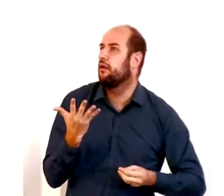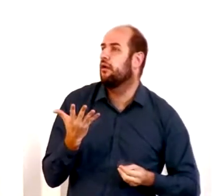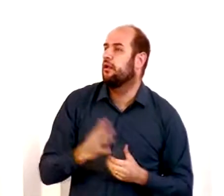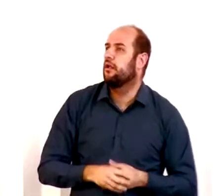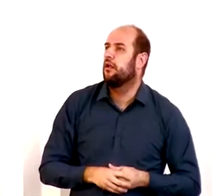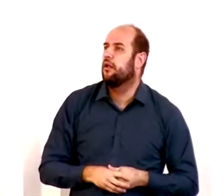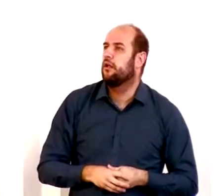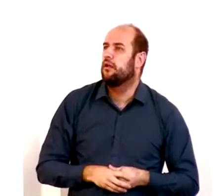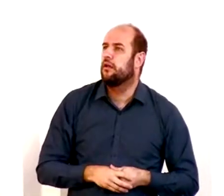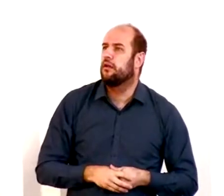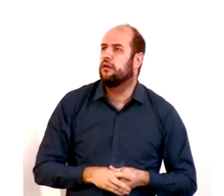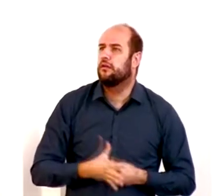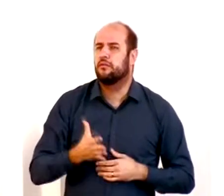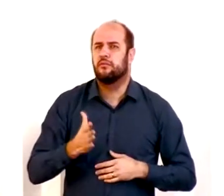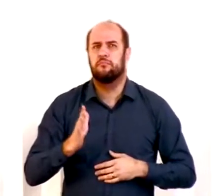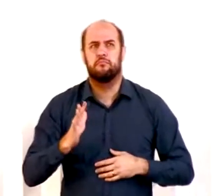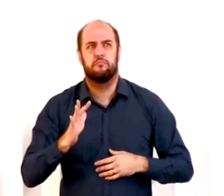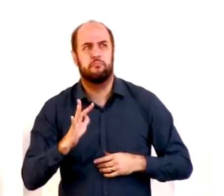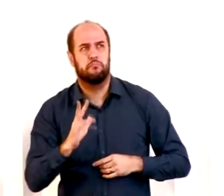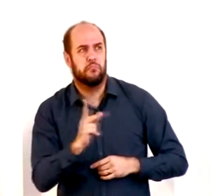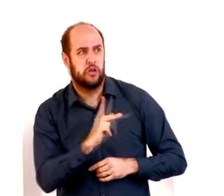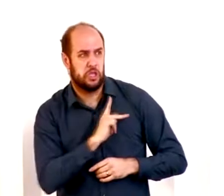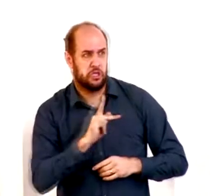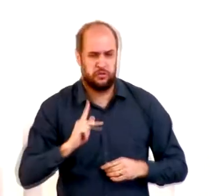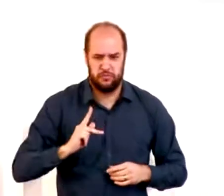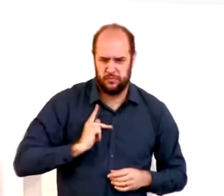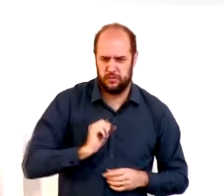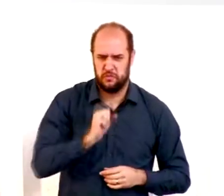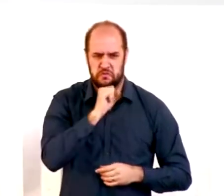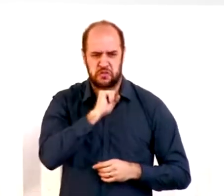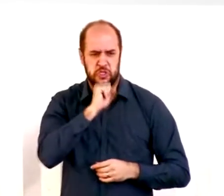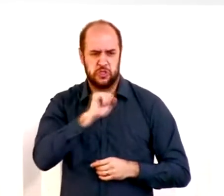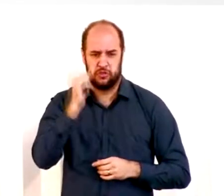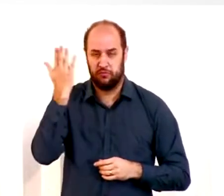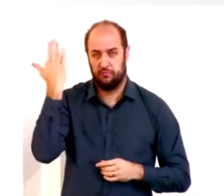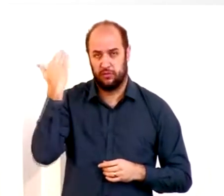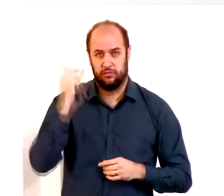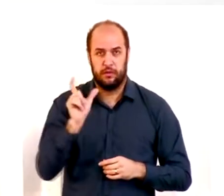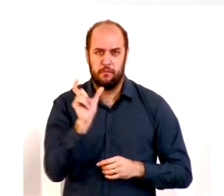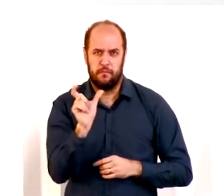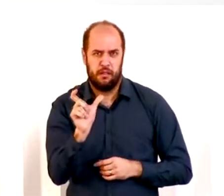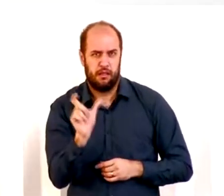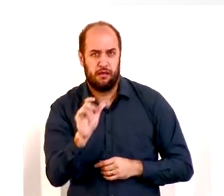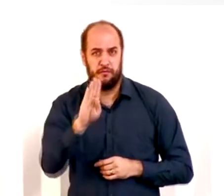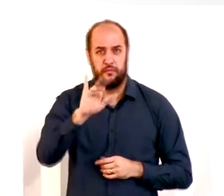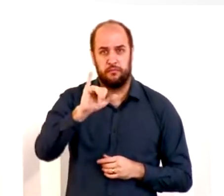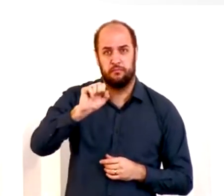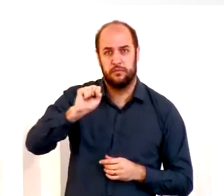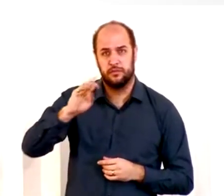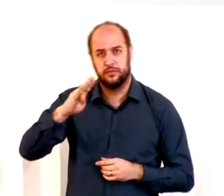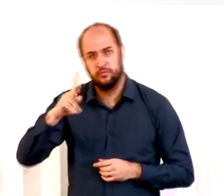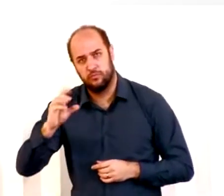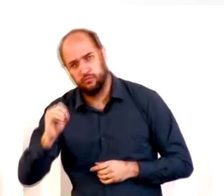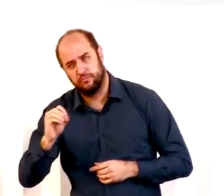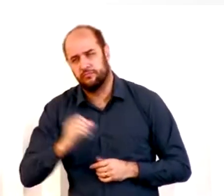Bispo, presbítero, ancião. Porque esse é o termo aqui, é pessoa experiente,